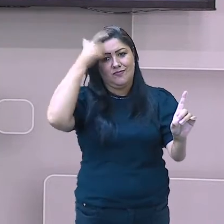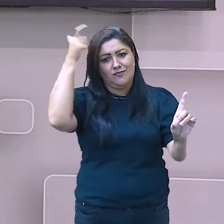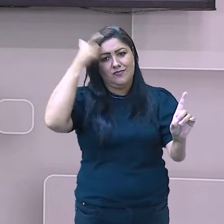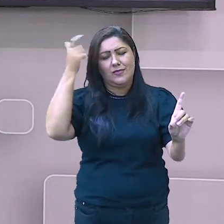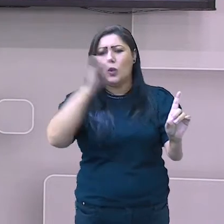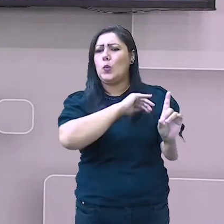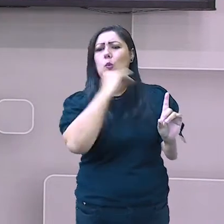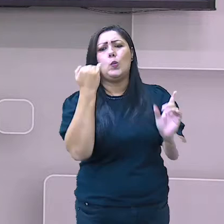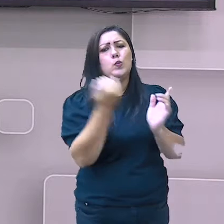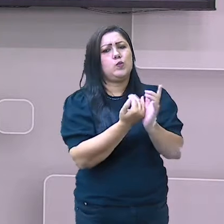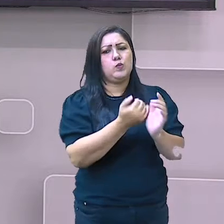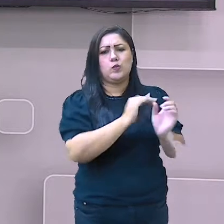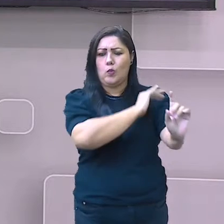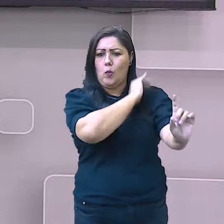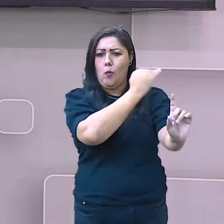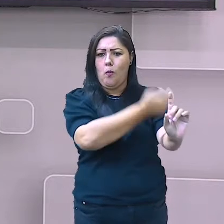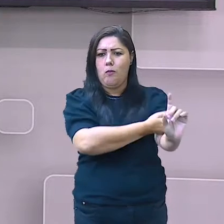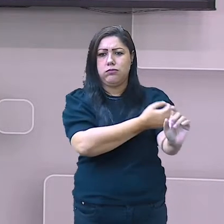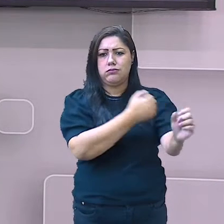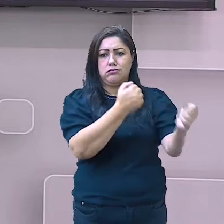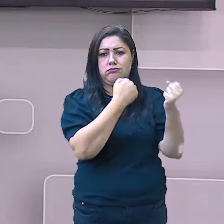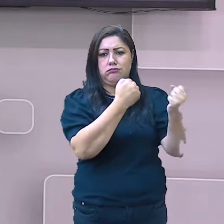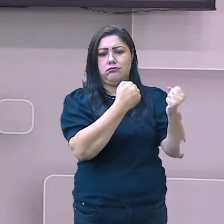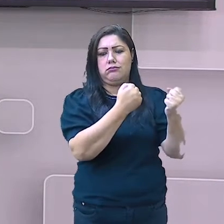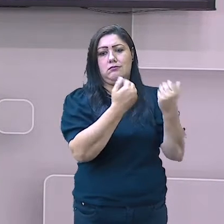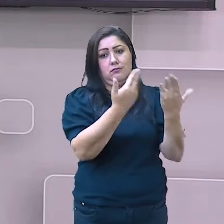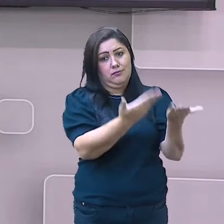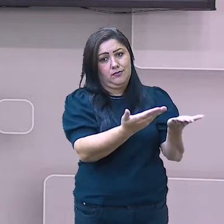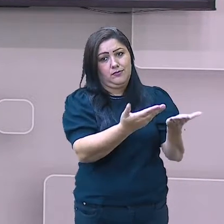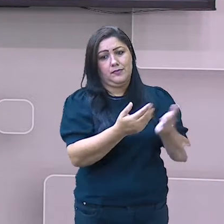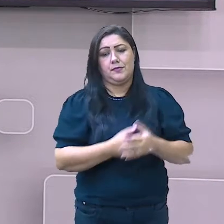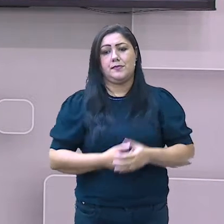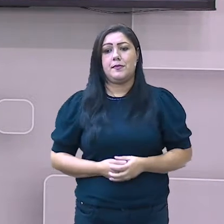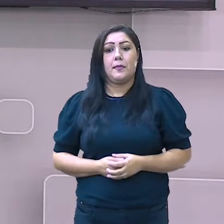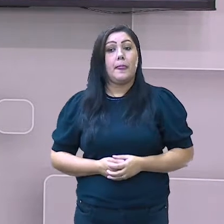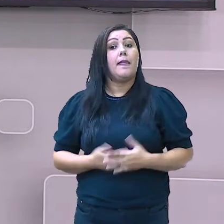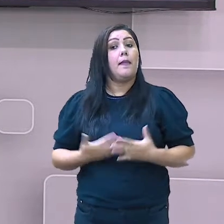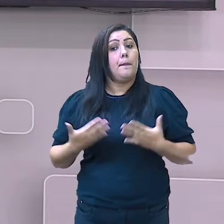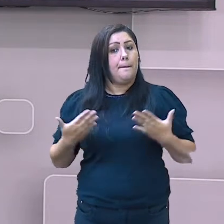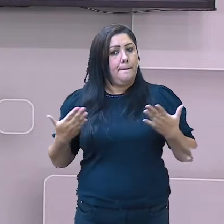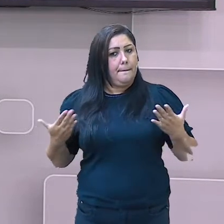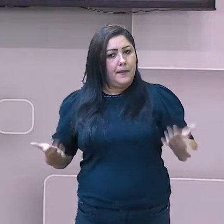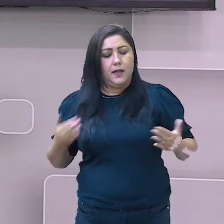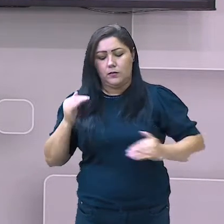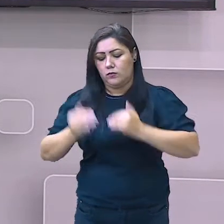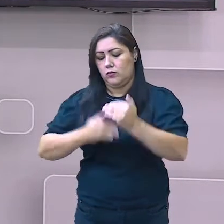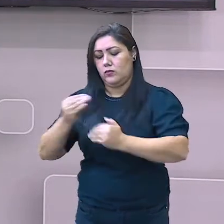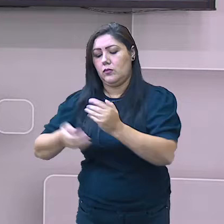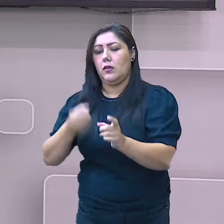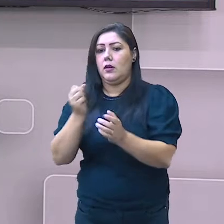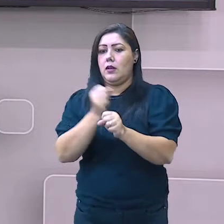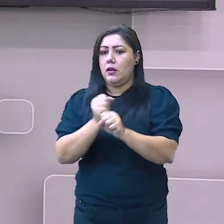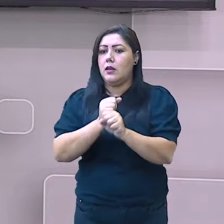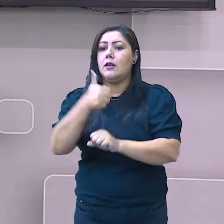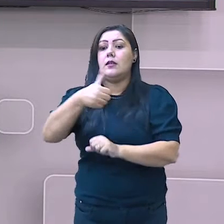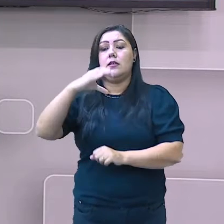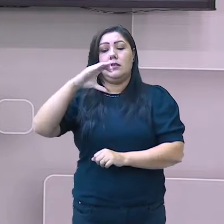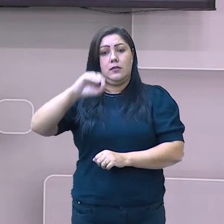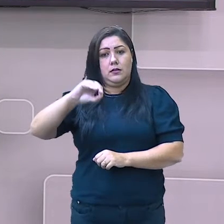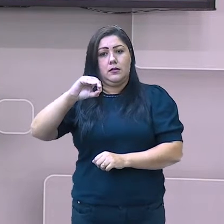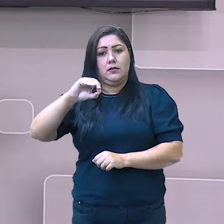detinha todos os poderes em suas mãos. Mas, durante os anos de 1906